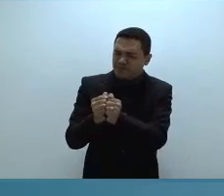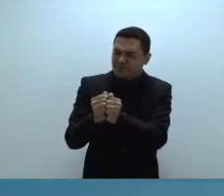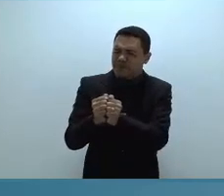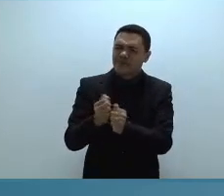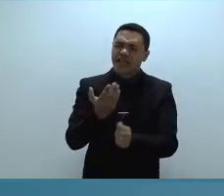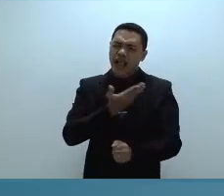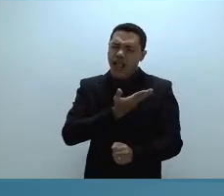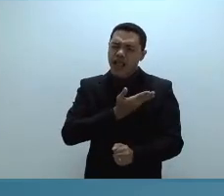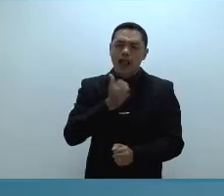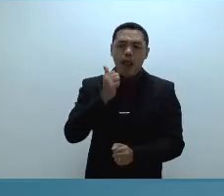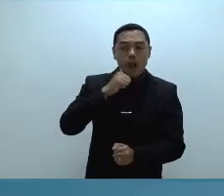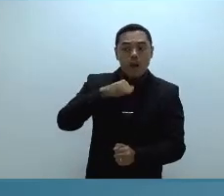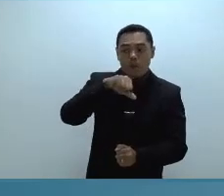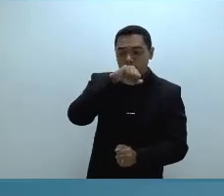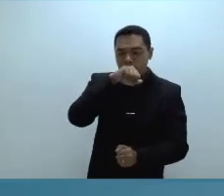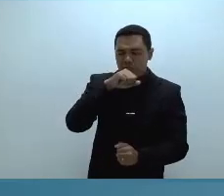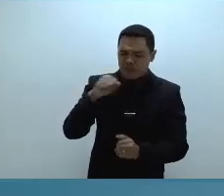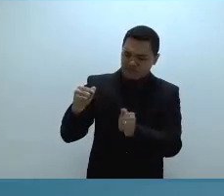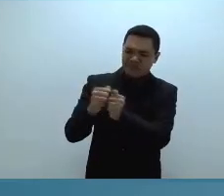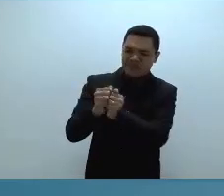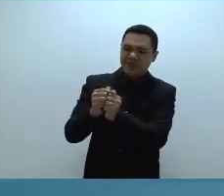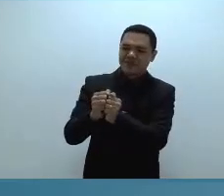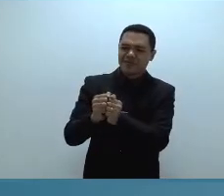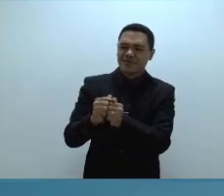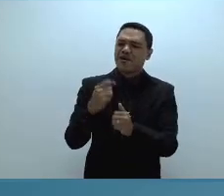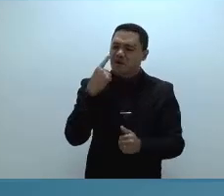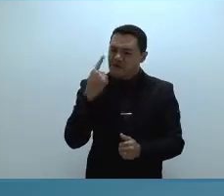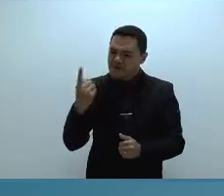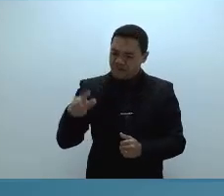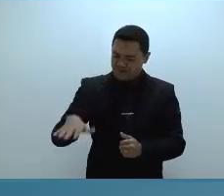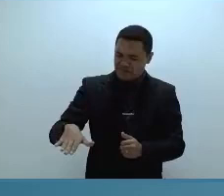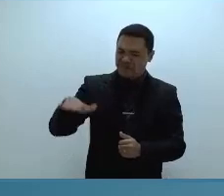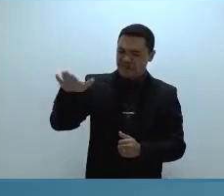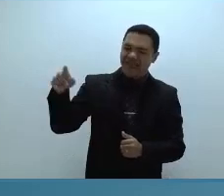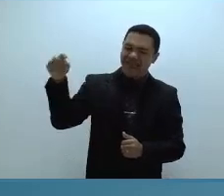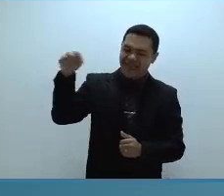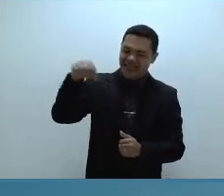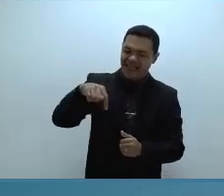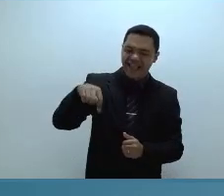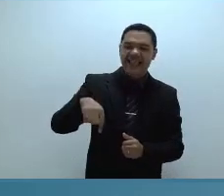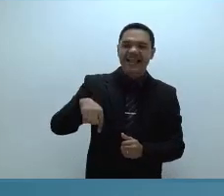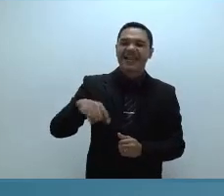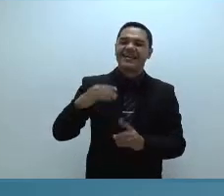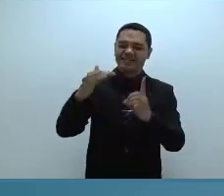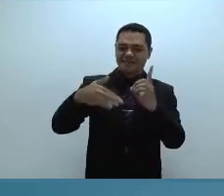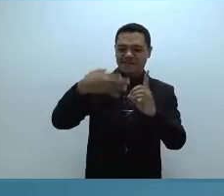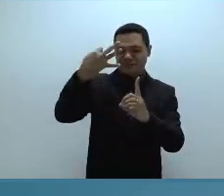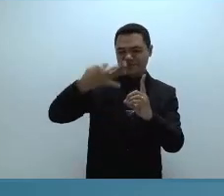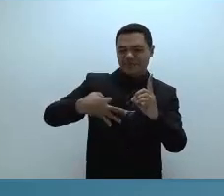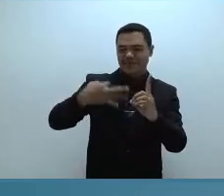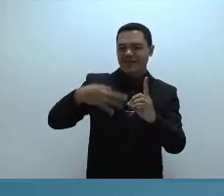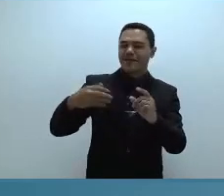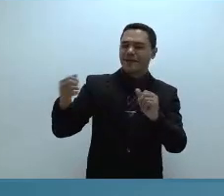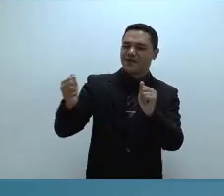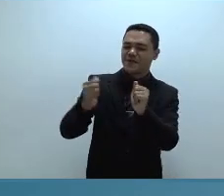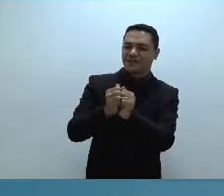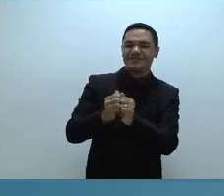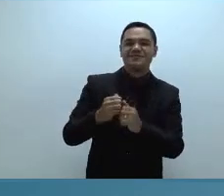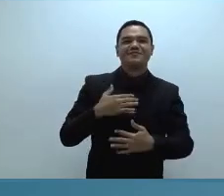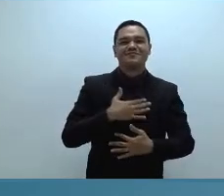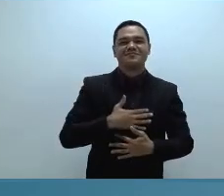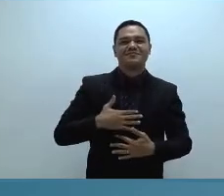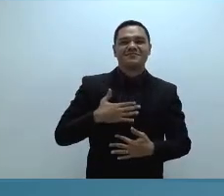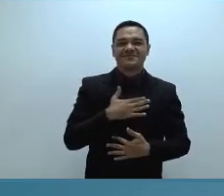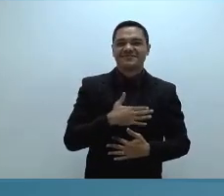e agora satisfação de tê-la aqui conosco como desembargadora. Desembargadora Tésima,